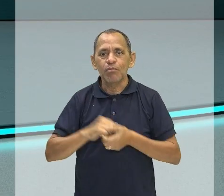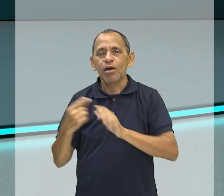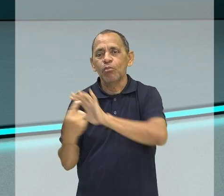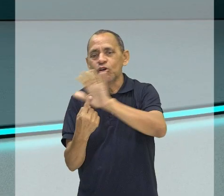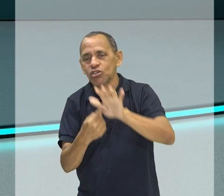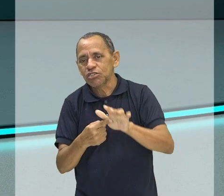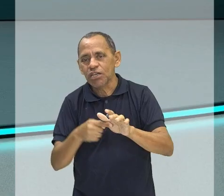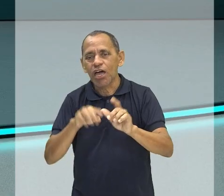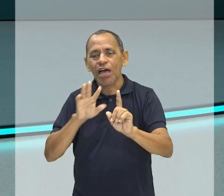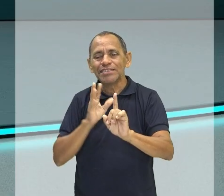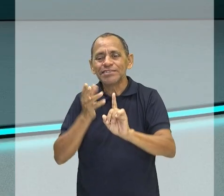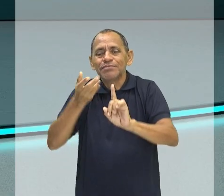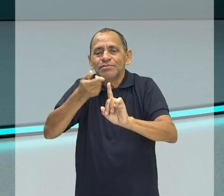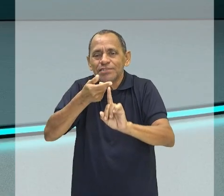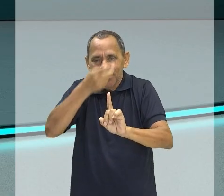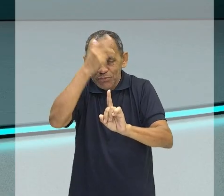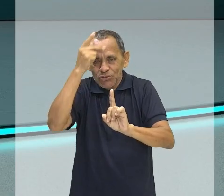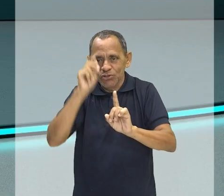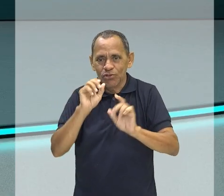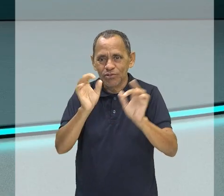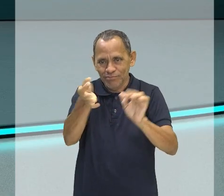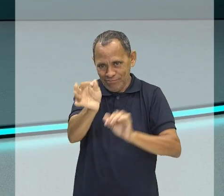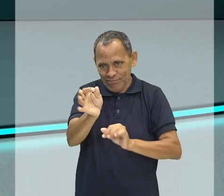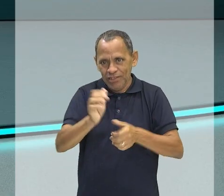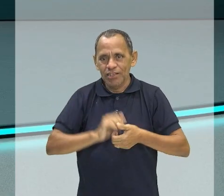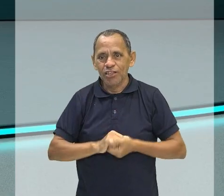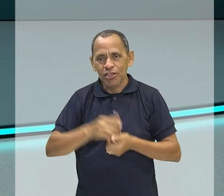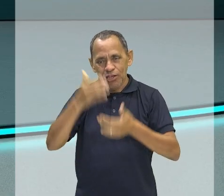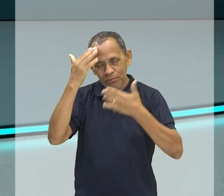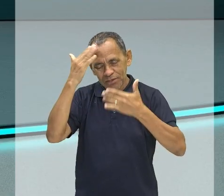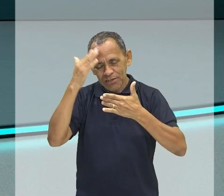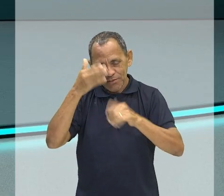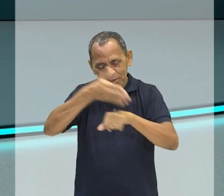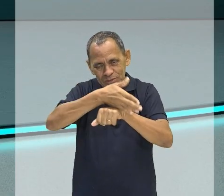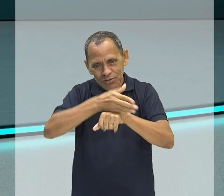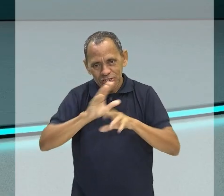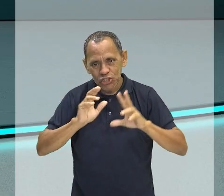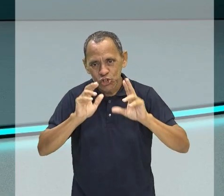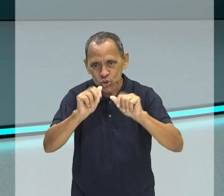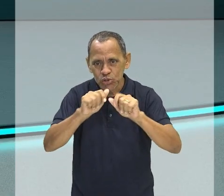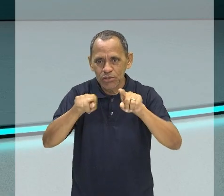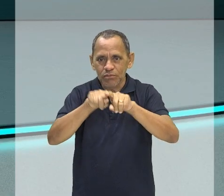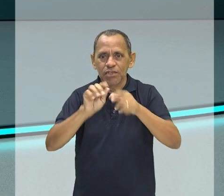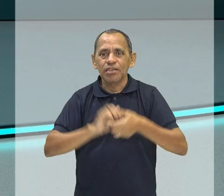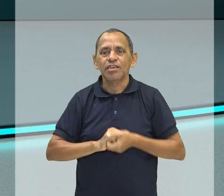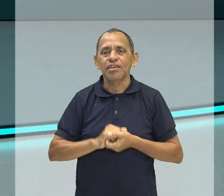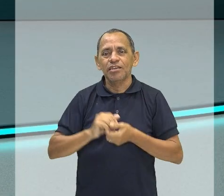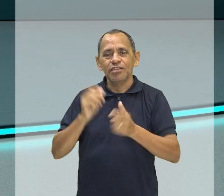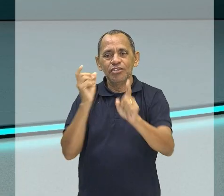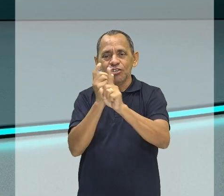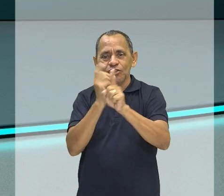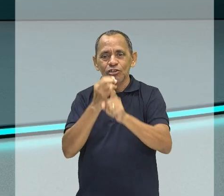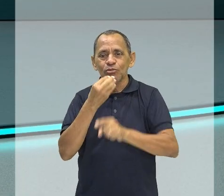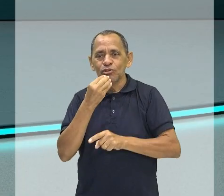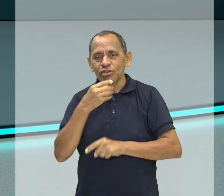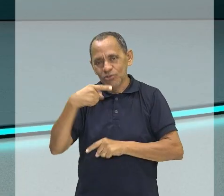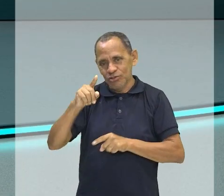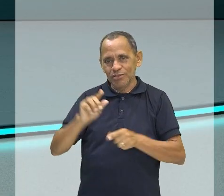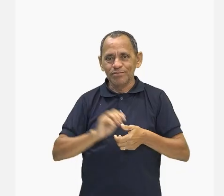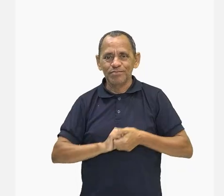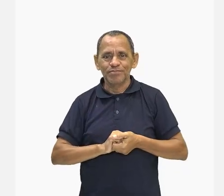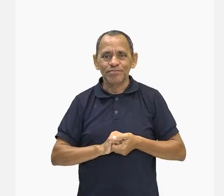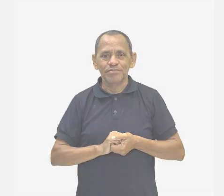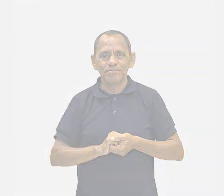as suas habilidades, tá certo? Muito obrigada pela participação de vocês e a gente se encontra numa próxima oportunidade.